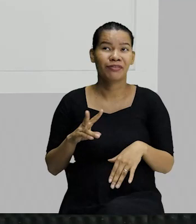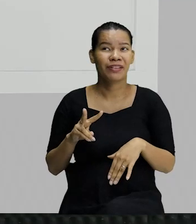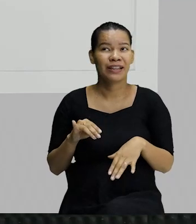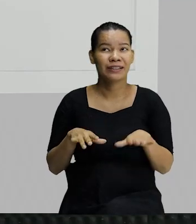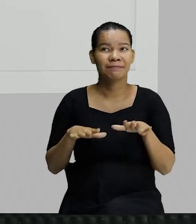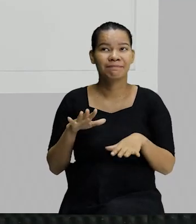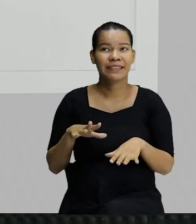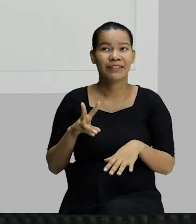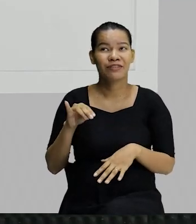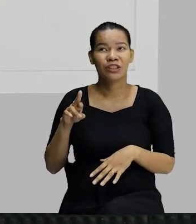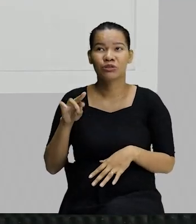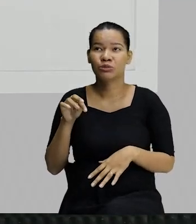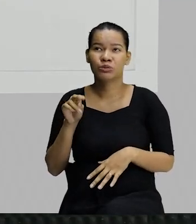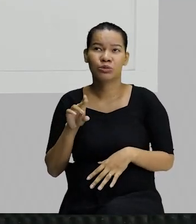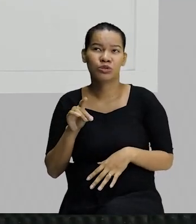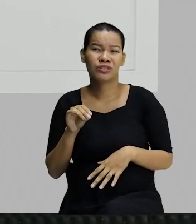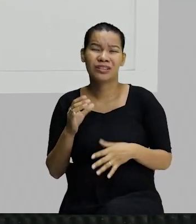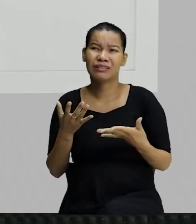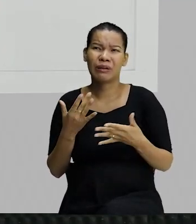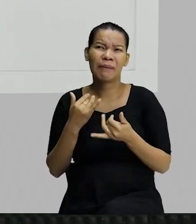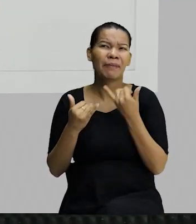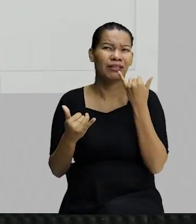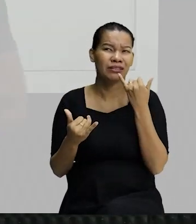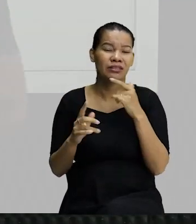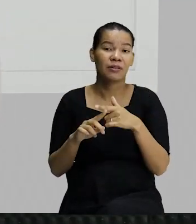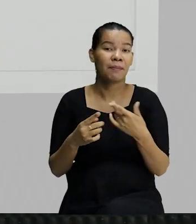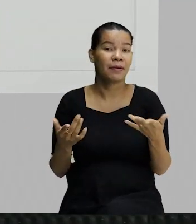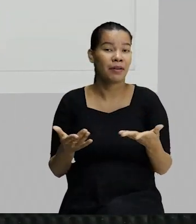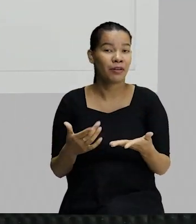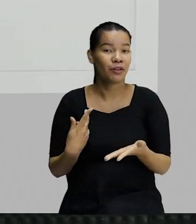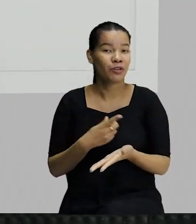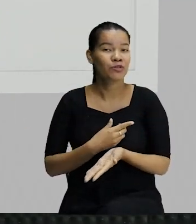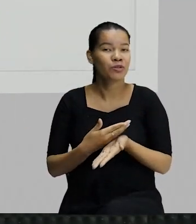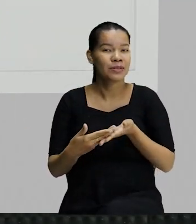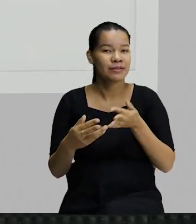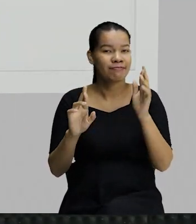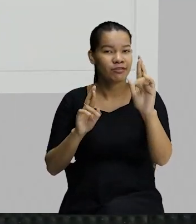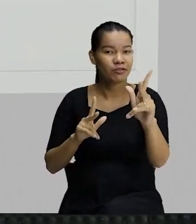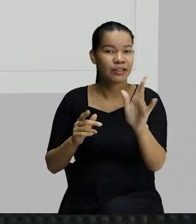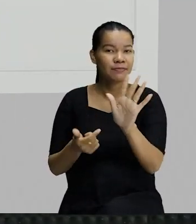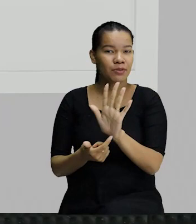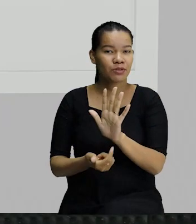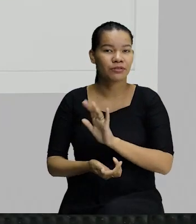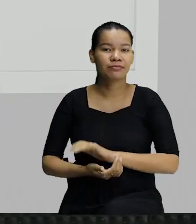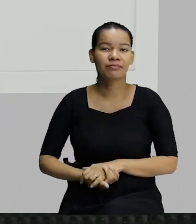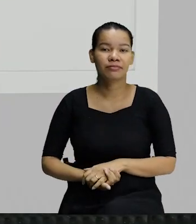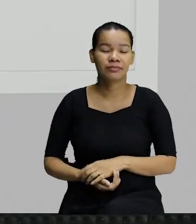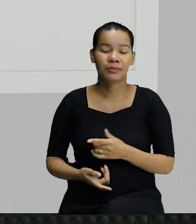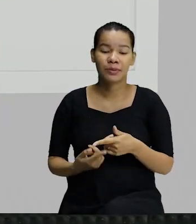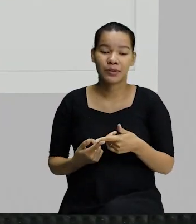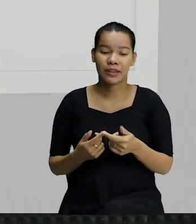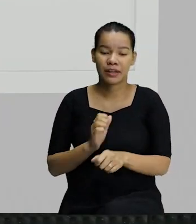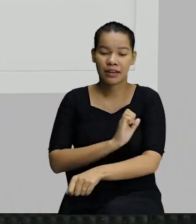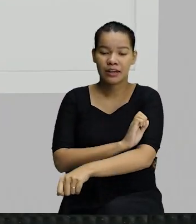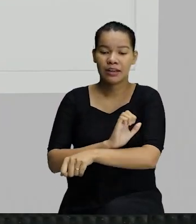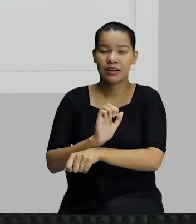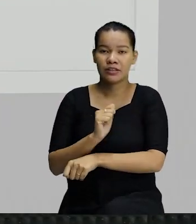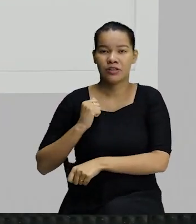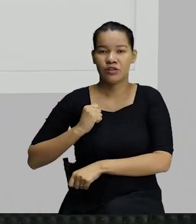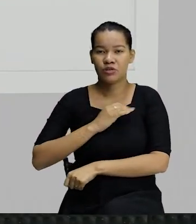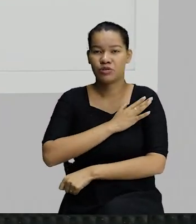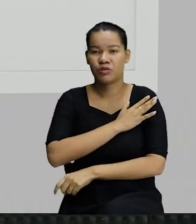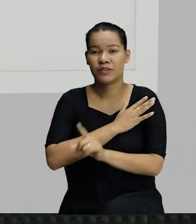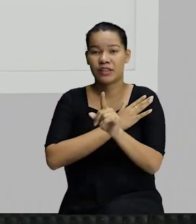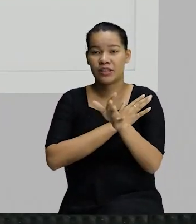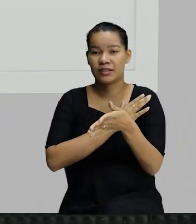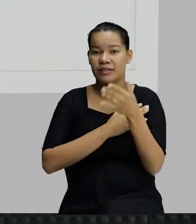da virtude e tal, então tá bem parecido, tá? Mas agora nós vamos começar a diferenciar. Por quê? Porque a ética de Aristóteles, você já sabe,